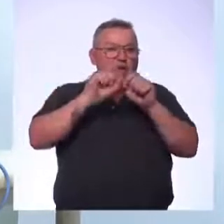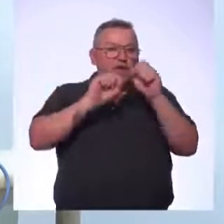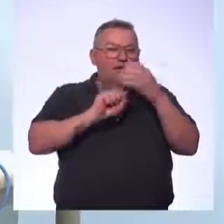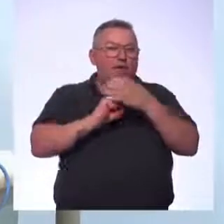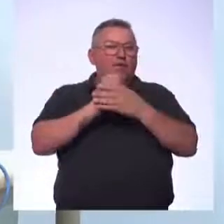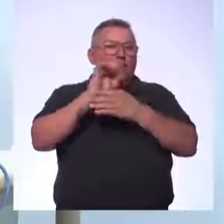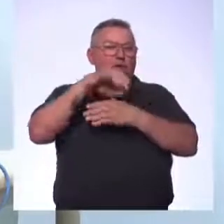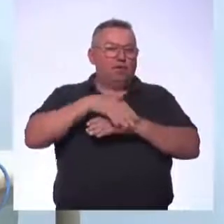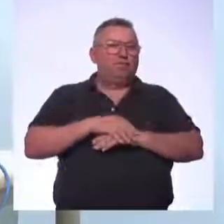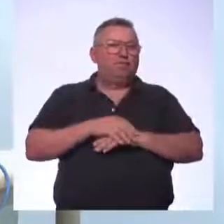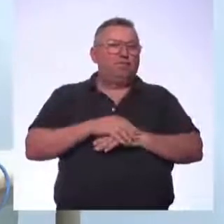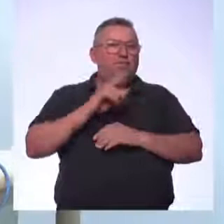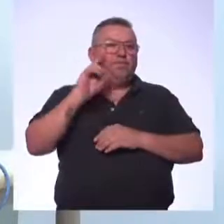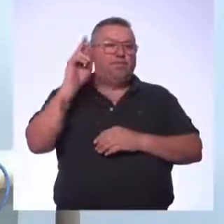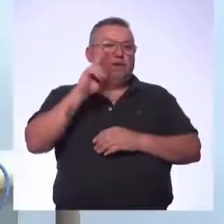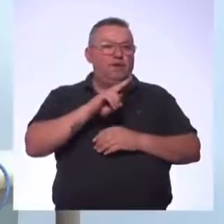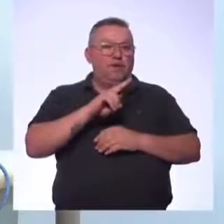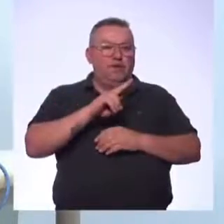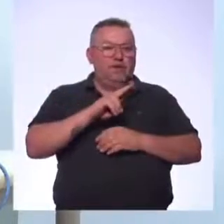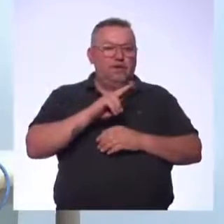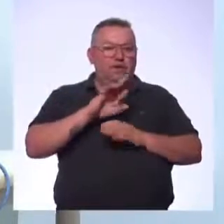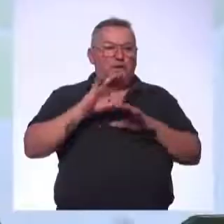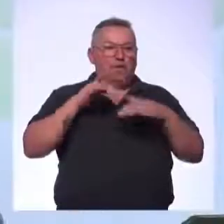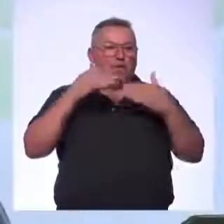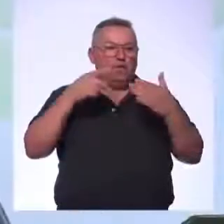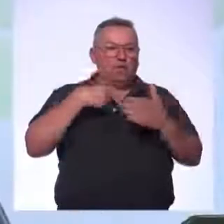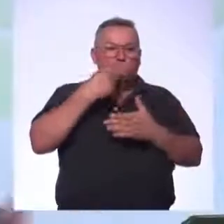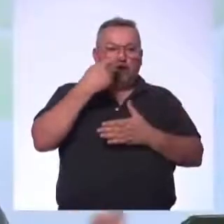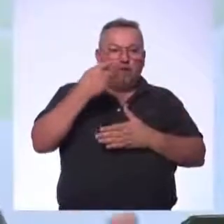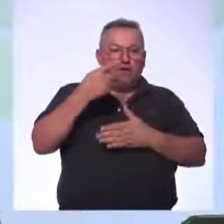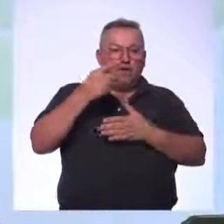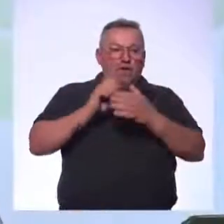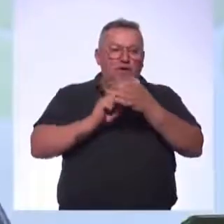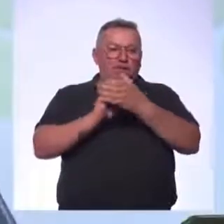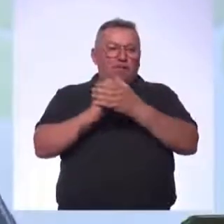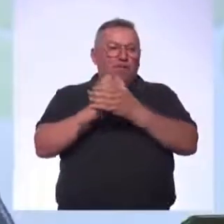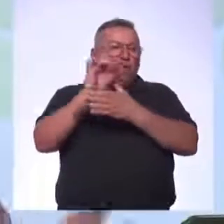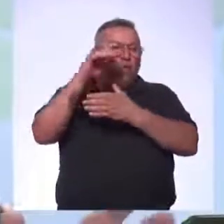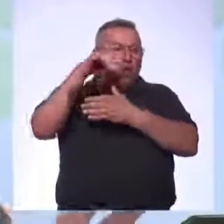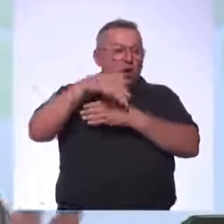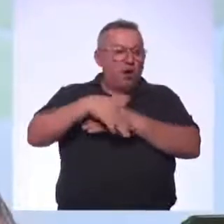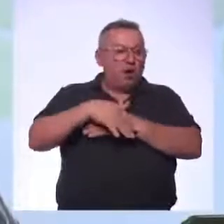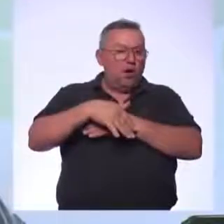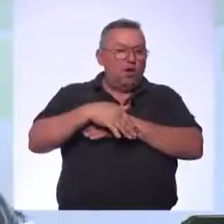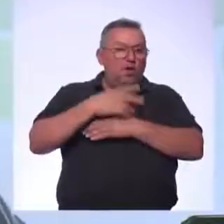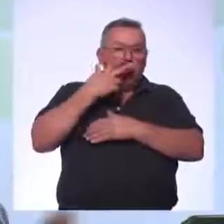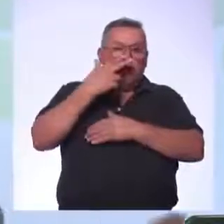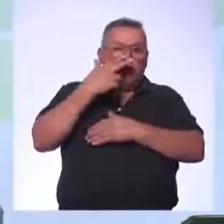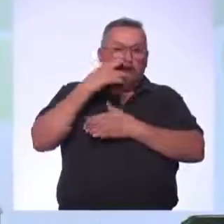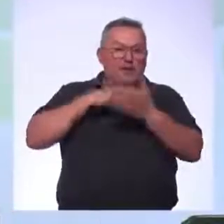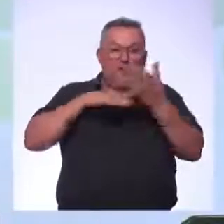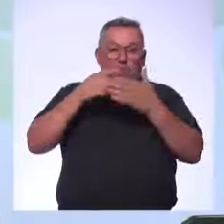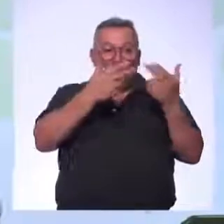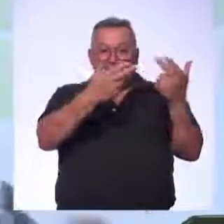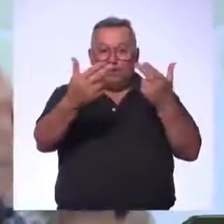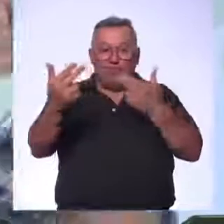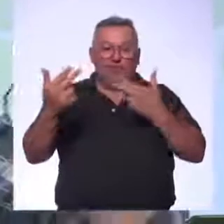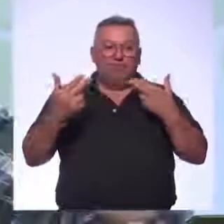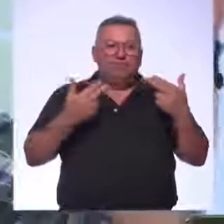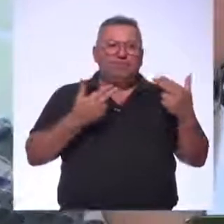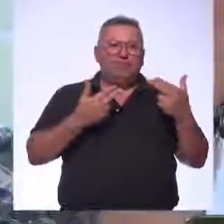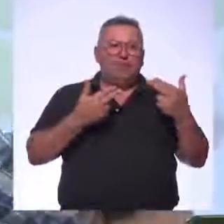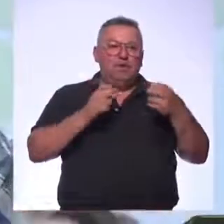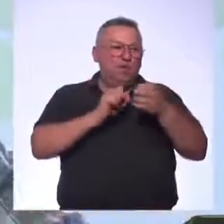vulcânica. Então, vejam, né, quando a gente fala em questão de erupção vulcânica, dá a impressão que os vulcões são todos iguais. Né? Eles